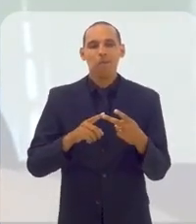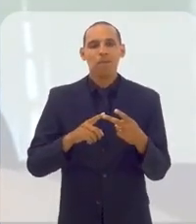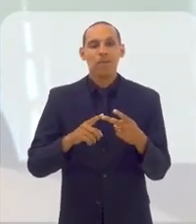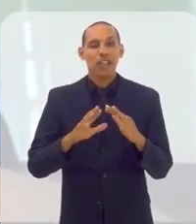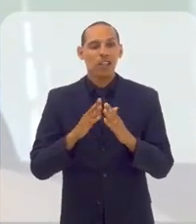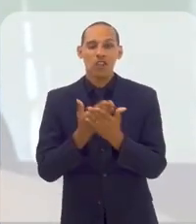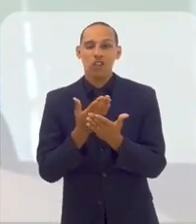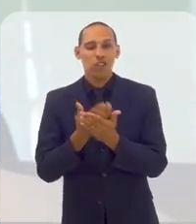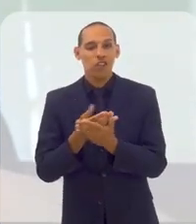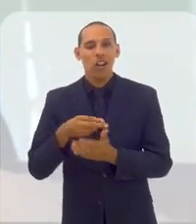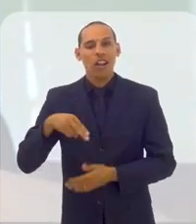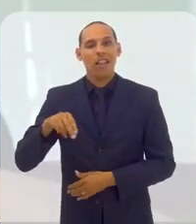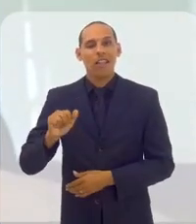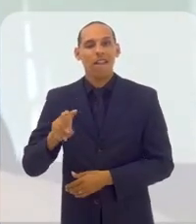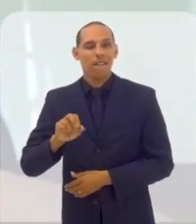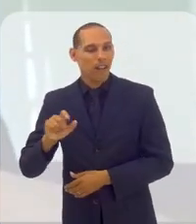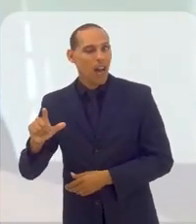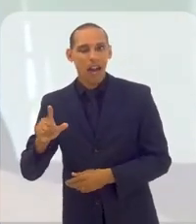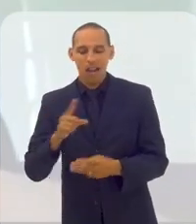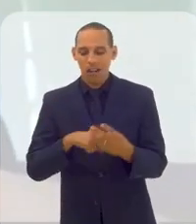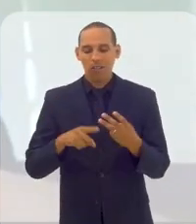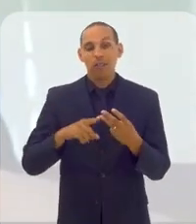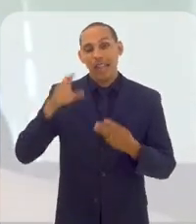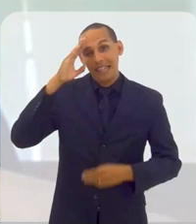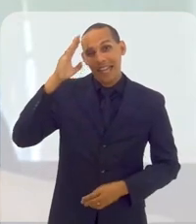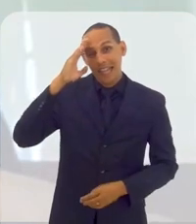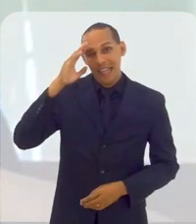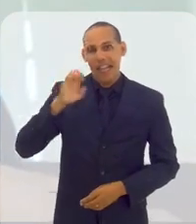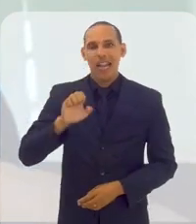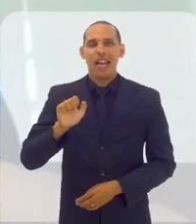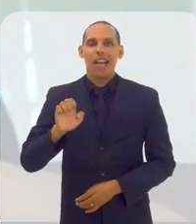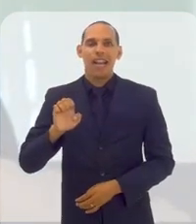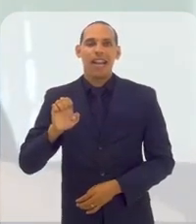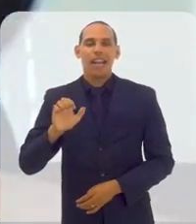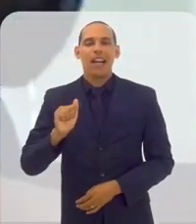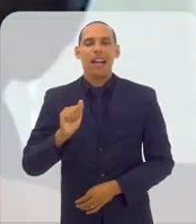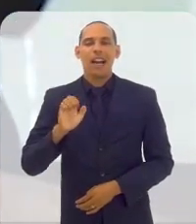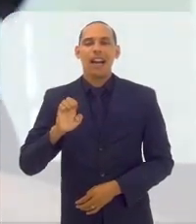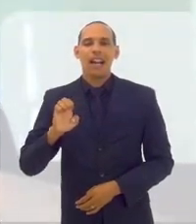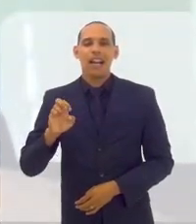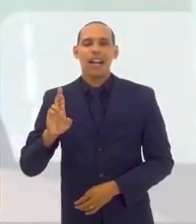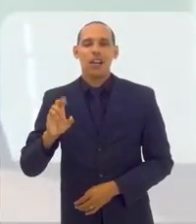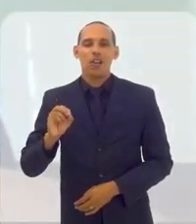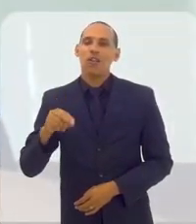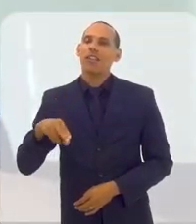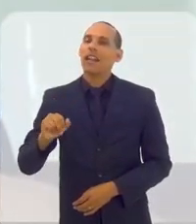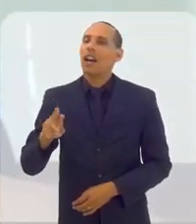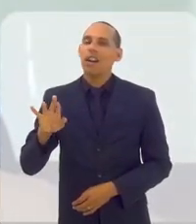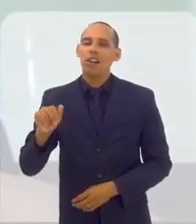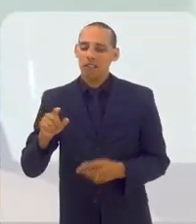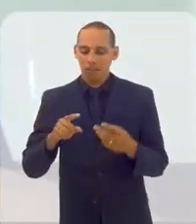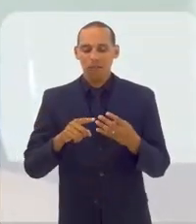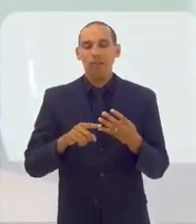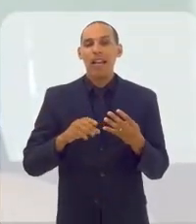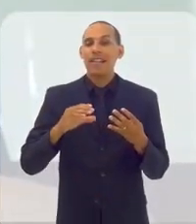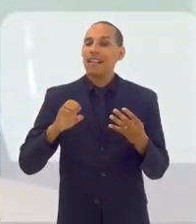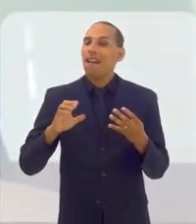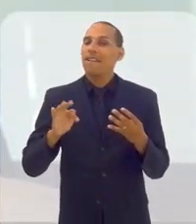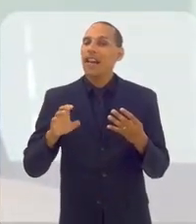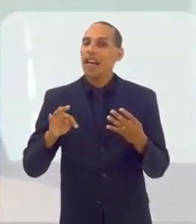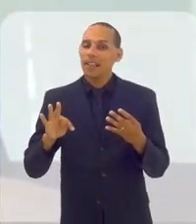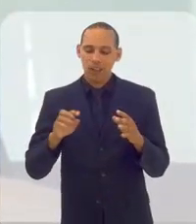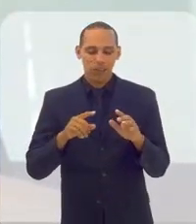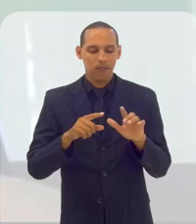num colégio naval na Escola Naval na escola de sargento aeronáutica enfim ou no próprio CEFET no IF na